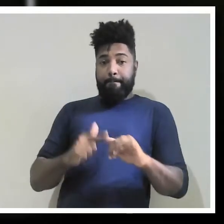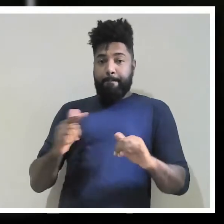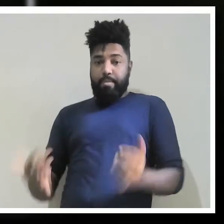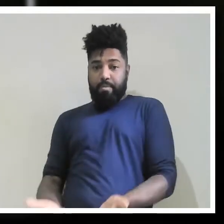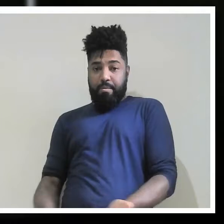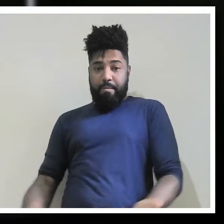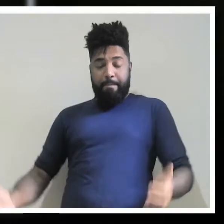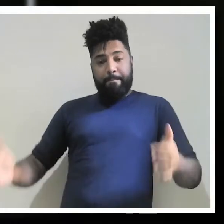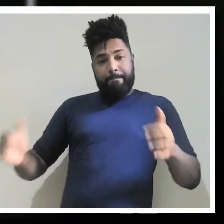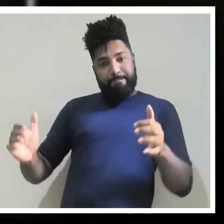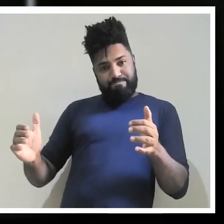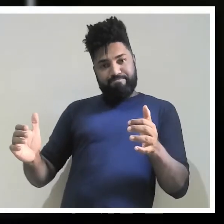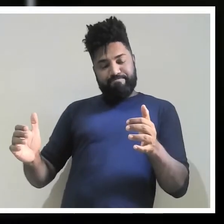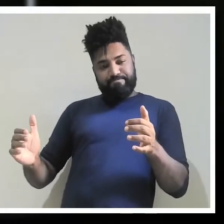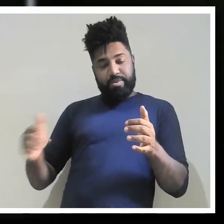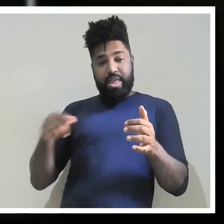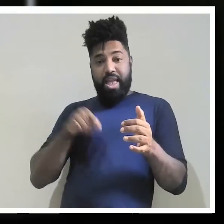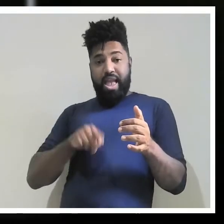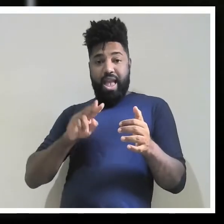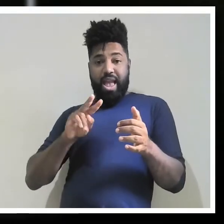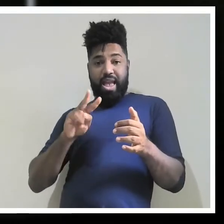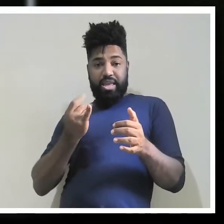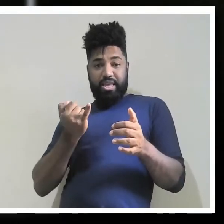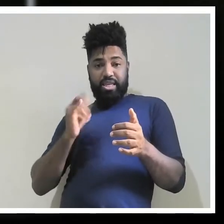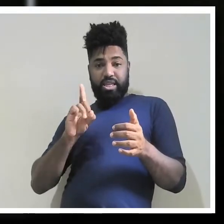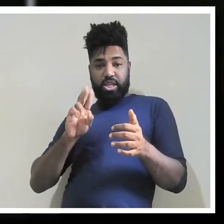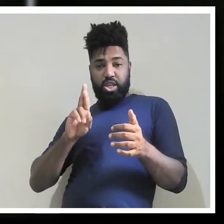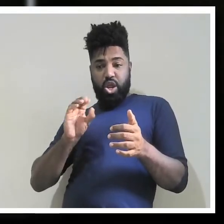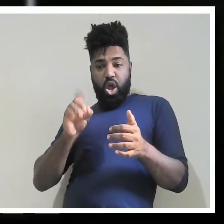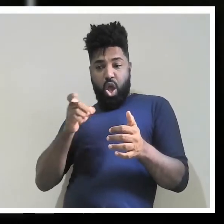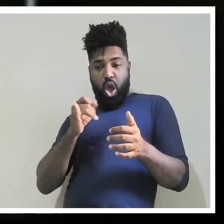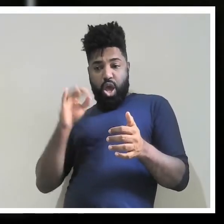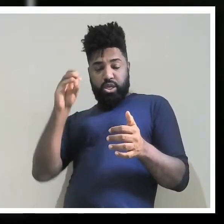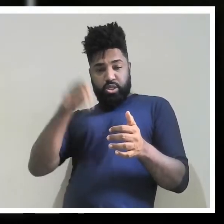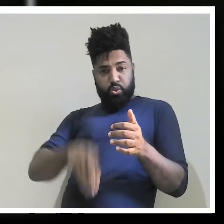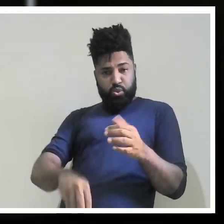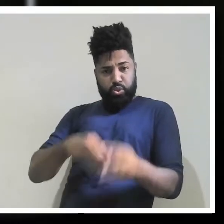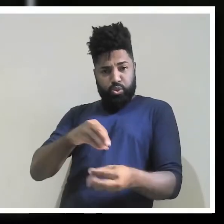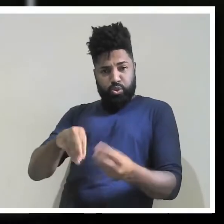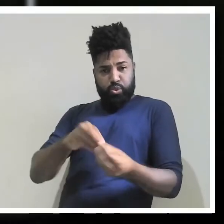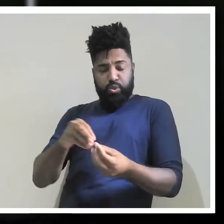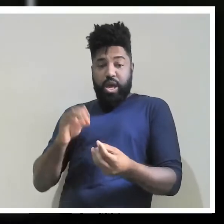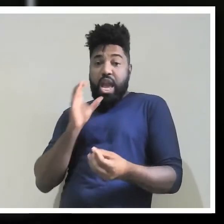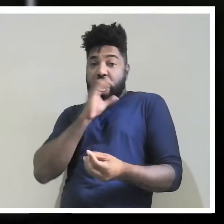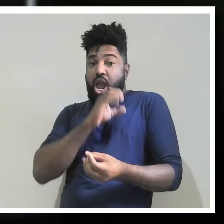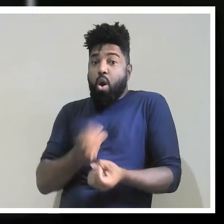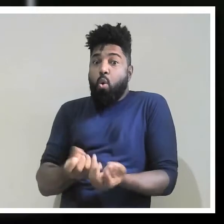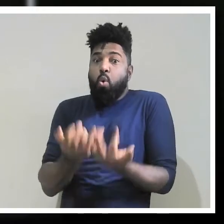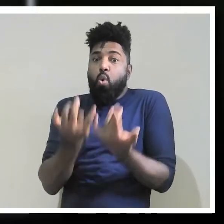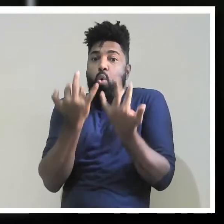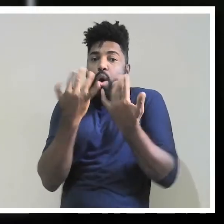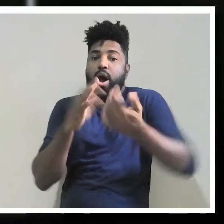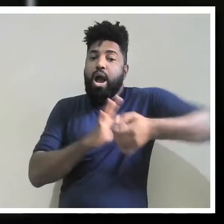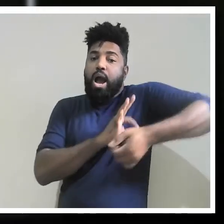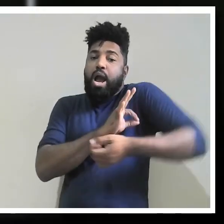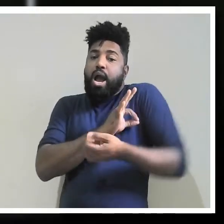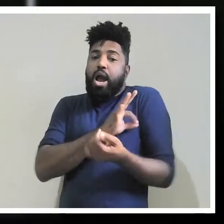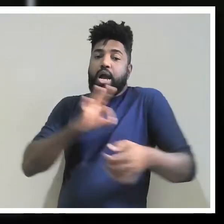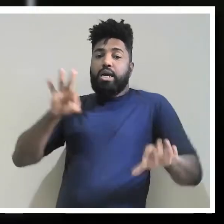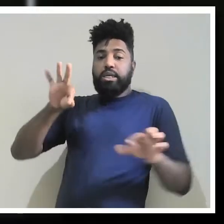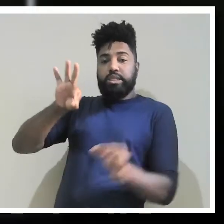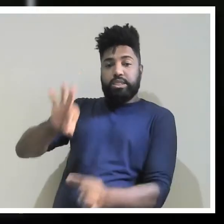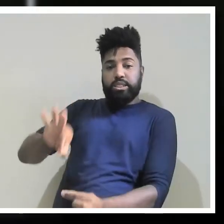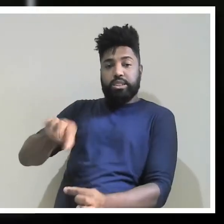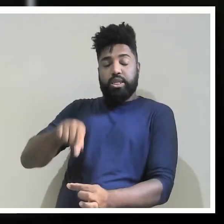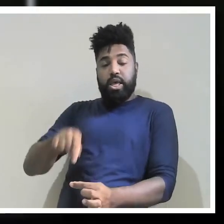libera bastante calor. Mas o fato aqui é que esse termômetro vai nos servir para ter pelo menos uma noção da temperatura lá dentro